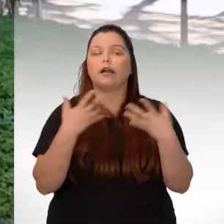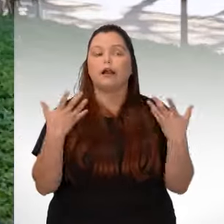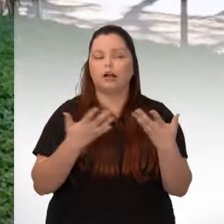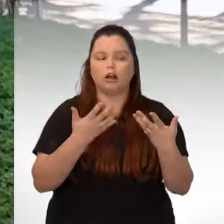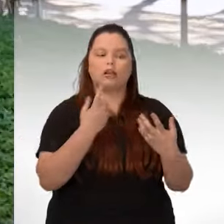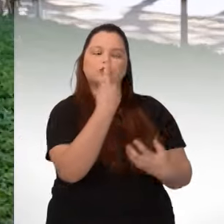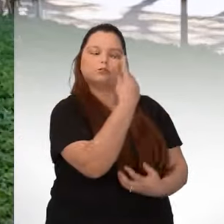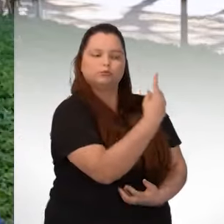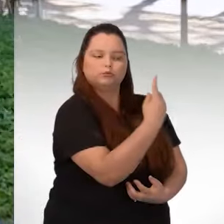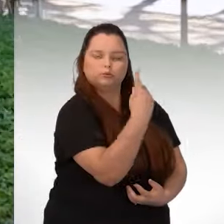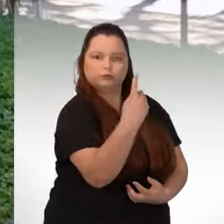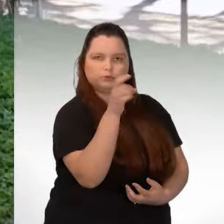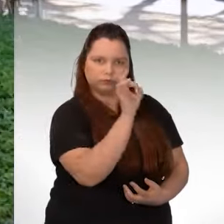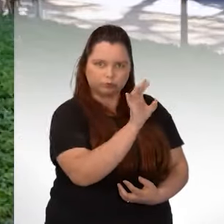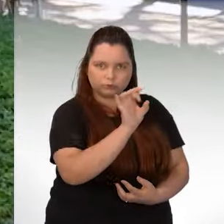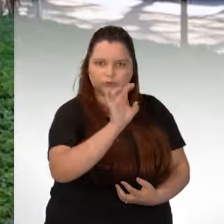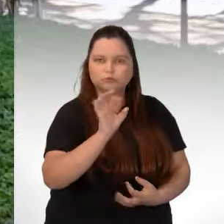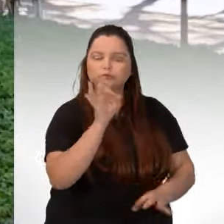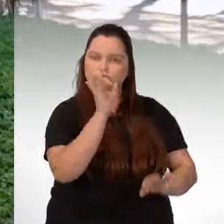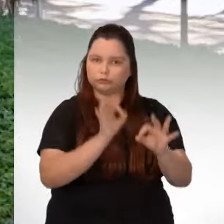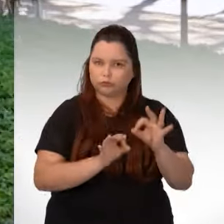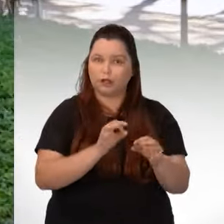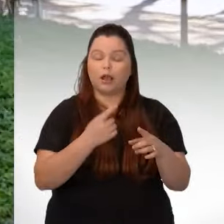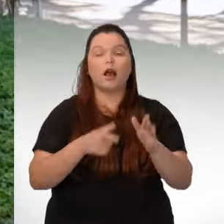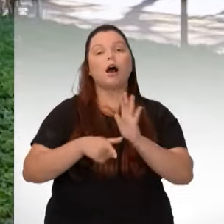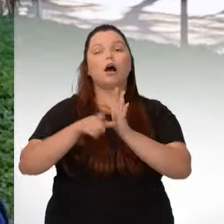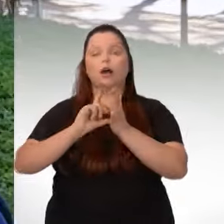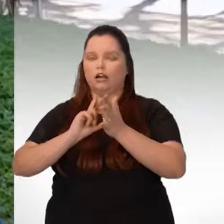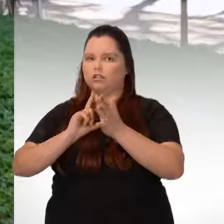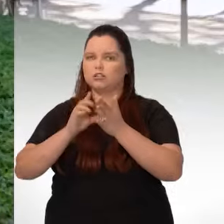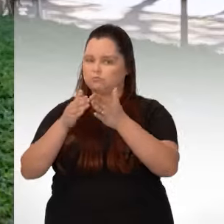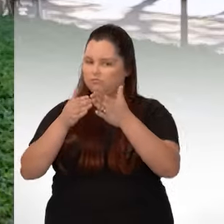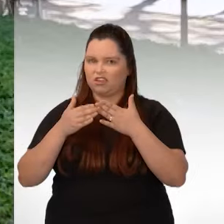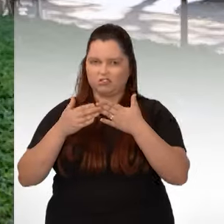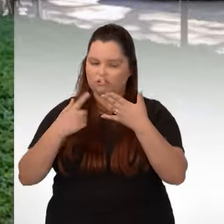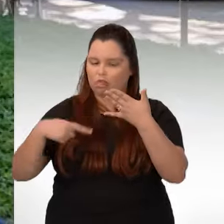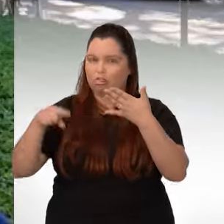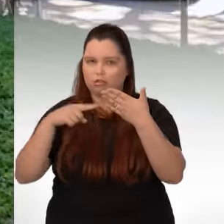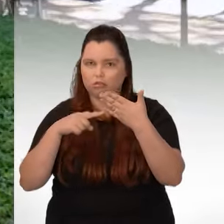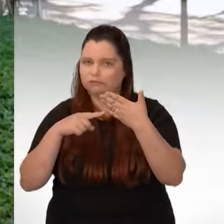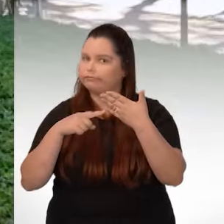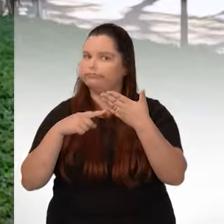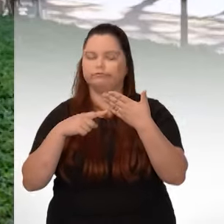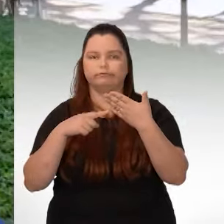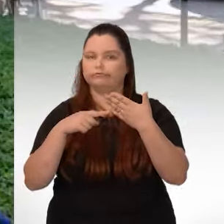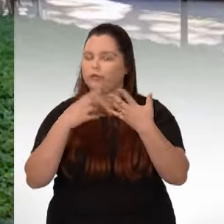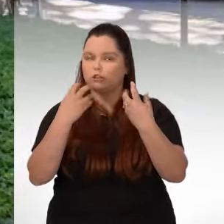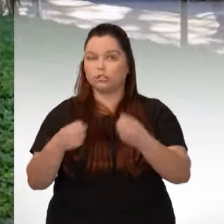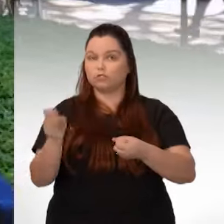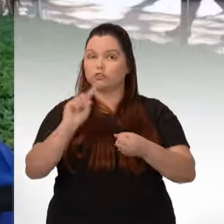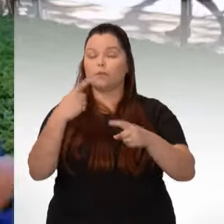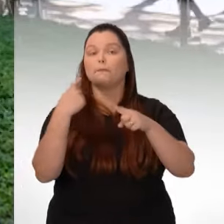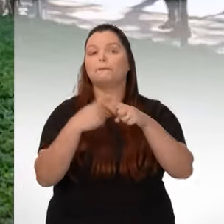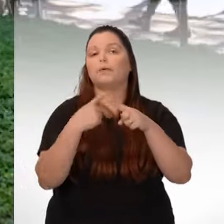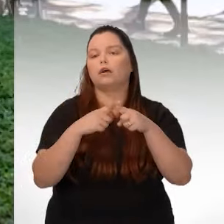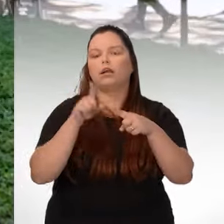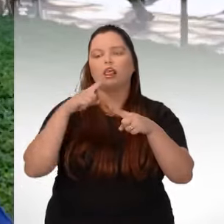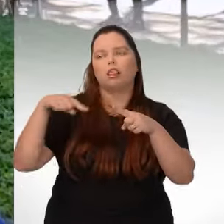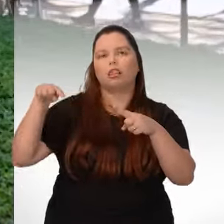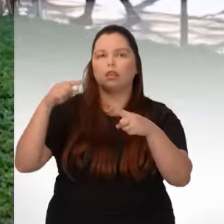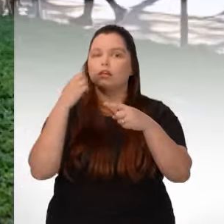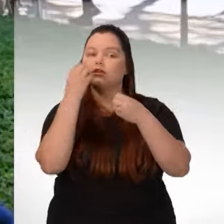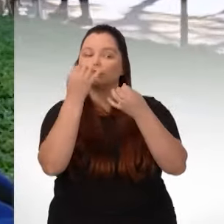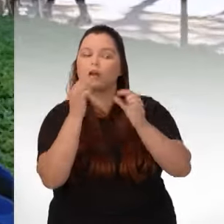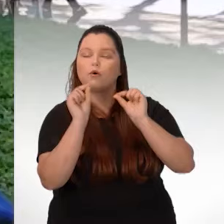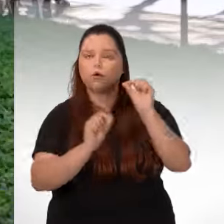danos individuais. Os pedidos haviam sido negados em primeira instância, sob alegação de que os danos particulares